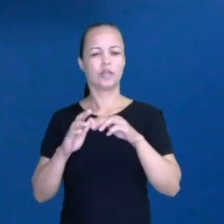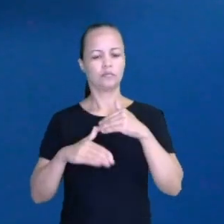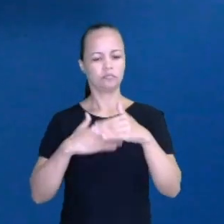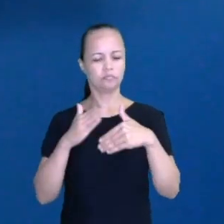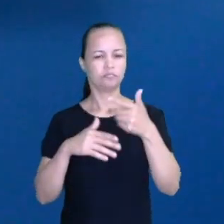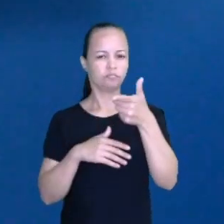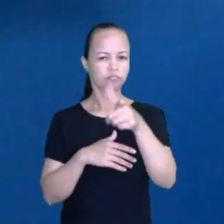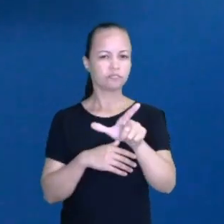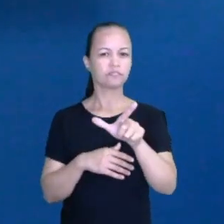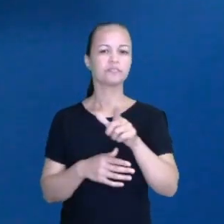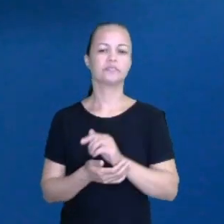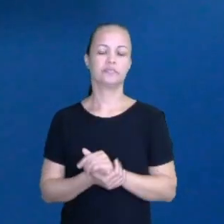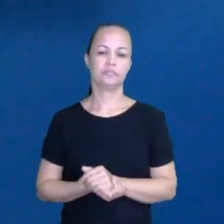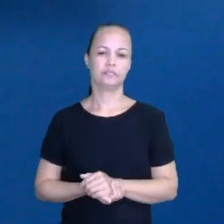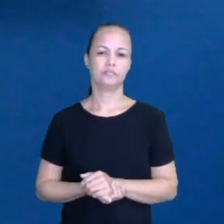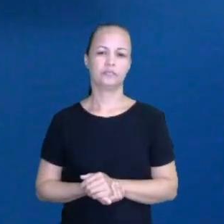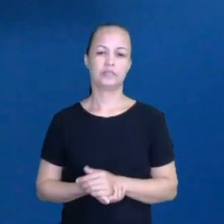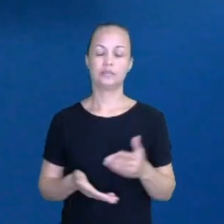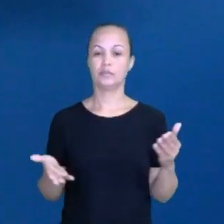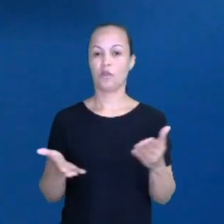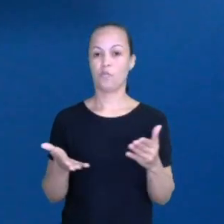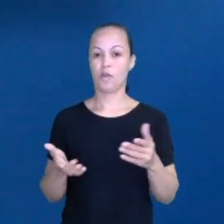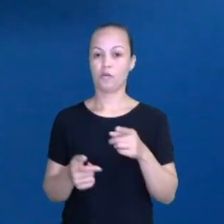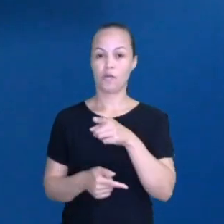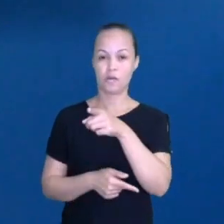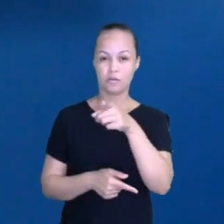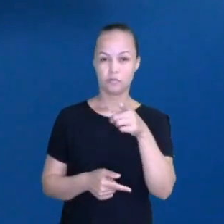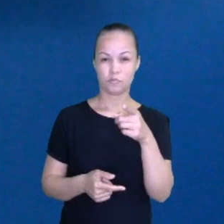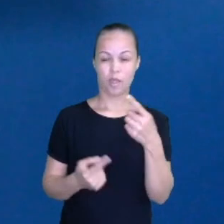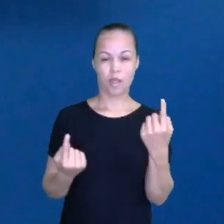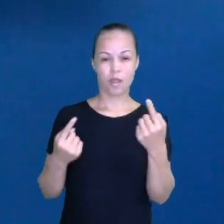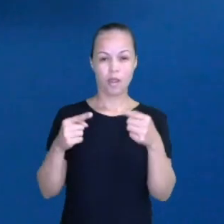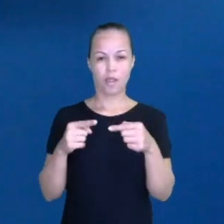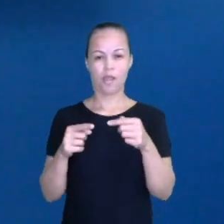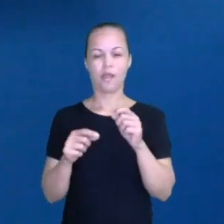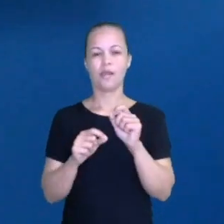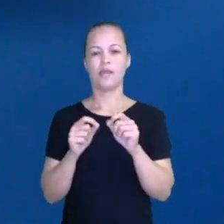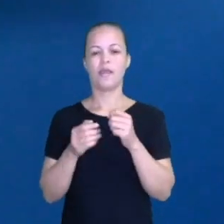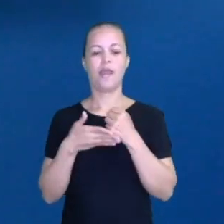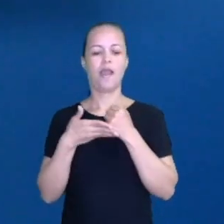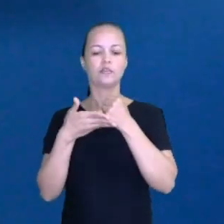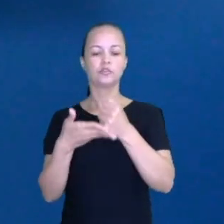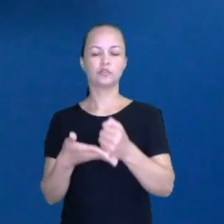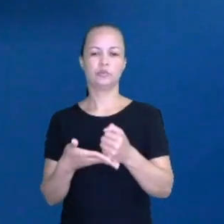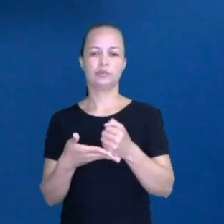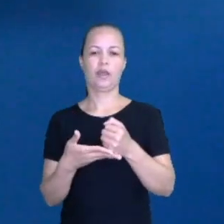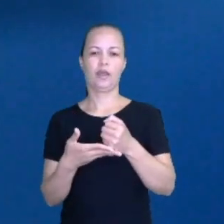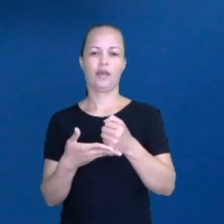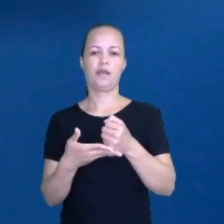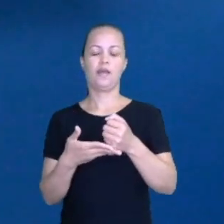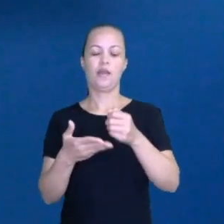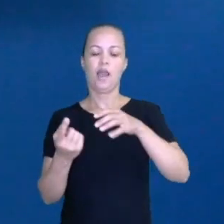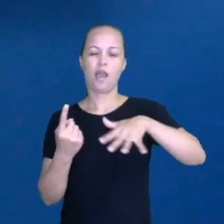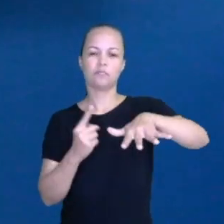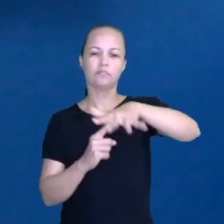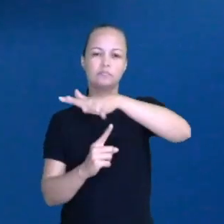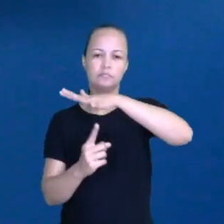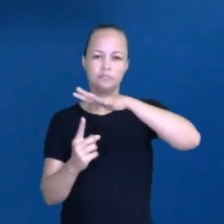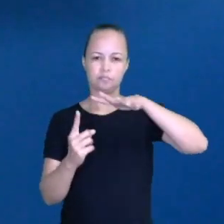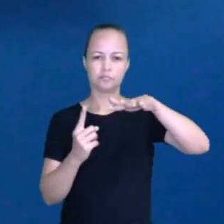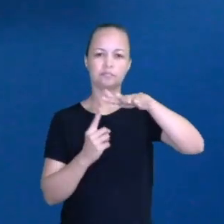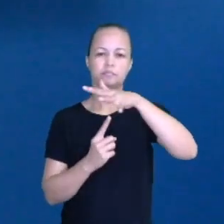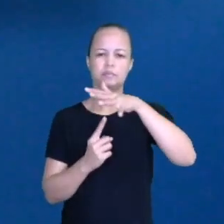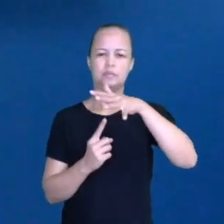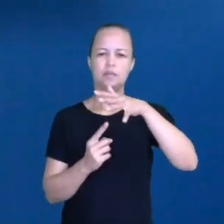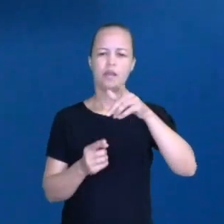reutilização? Então, a partir de agora, a sua missão é ajudar o meio ambiente. Antes de comprar as